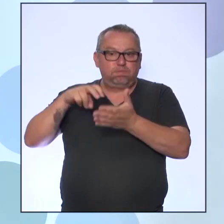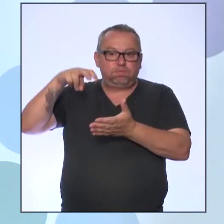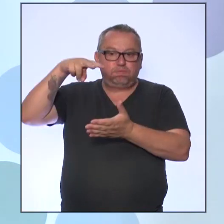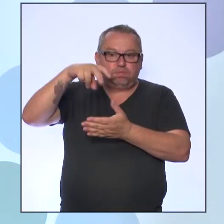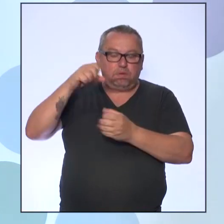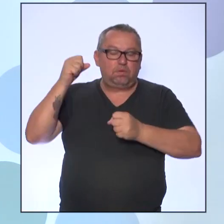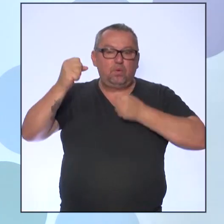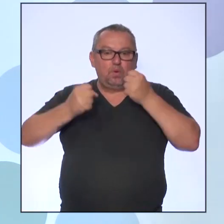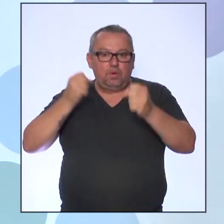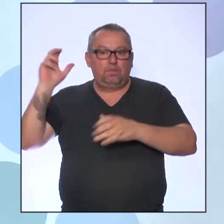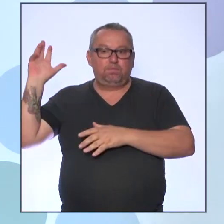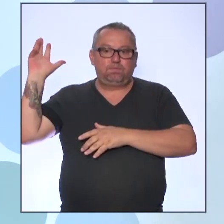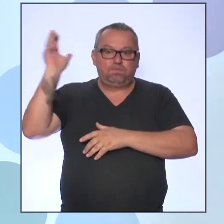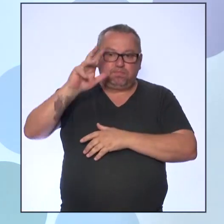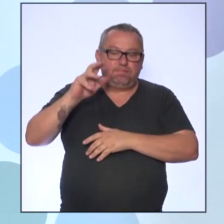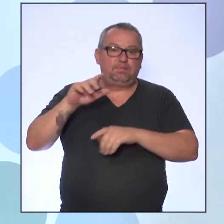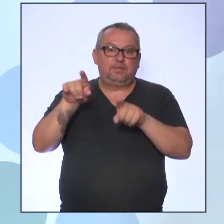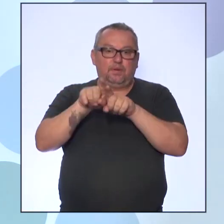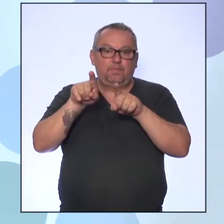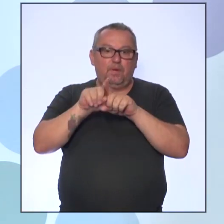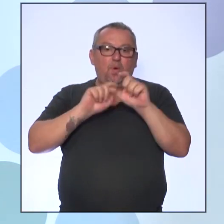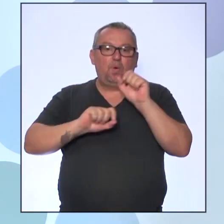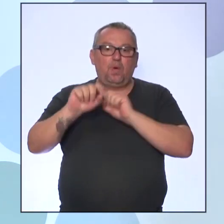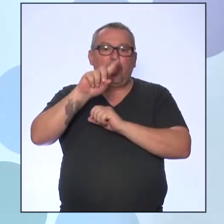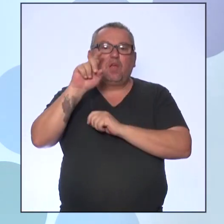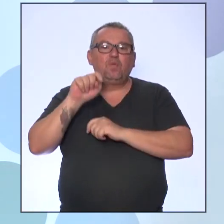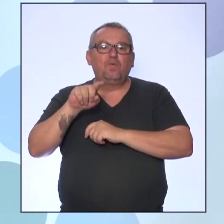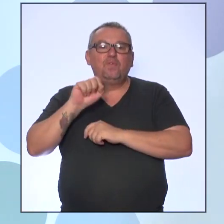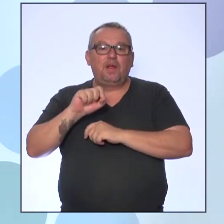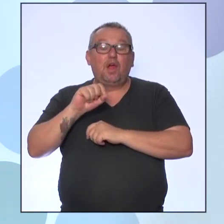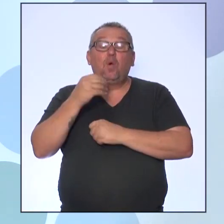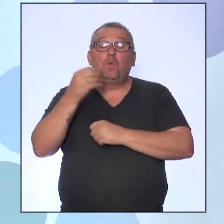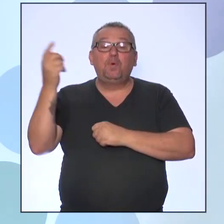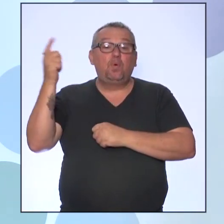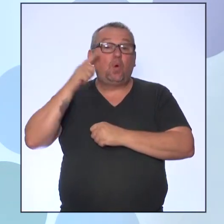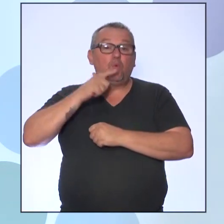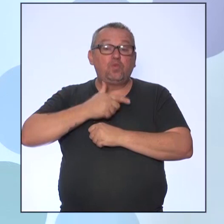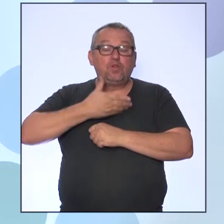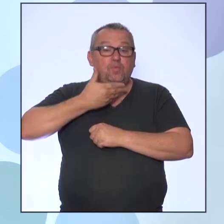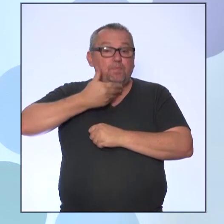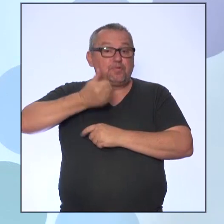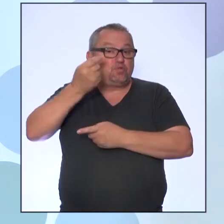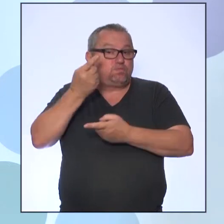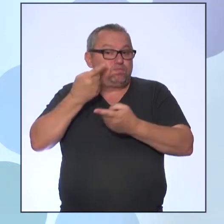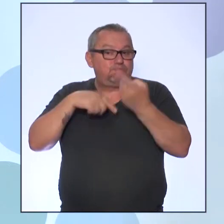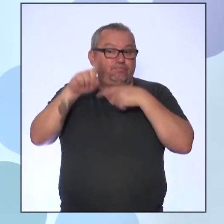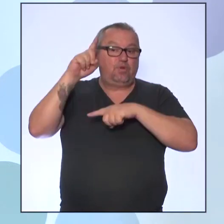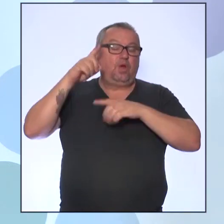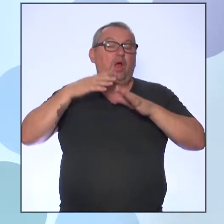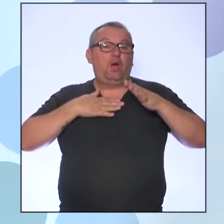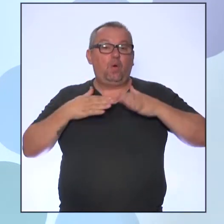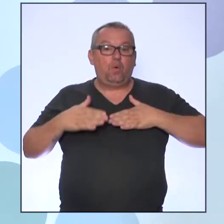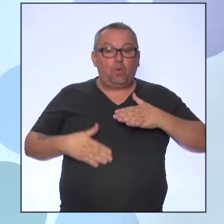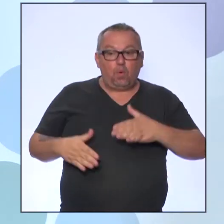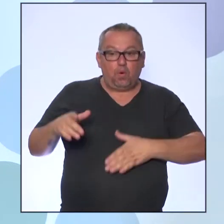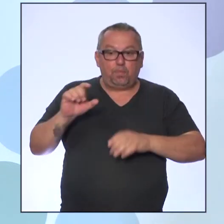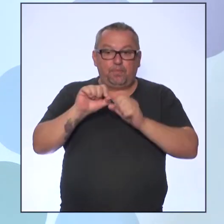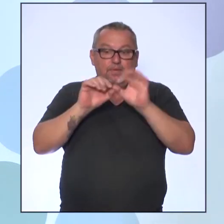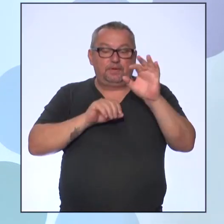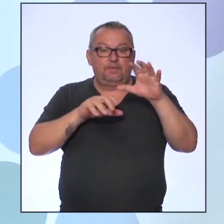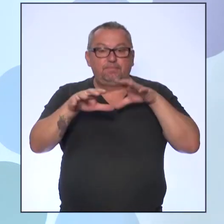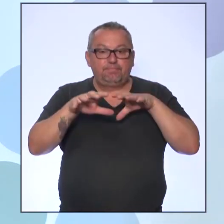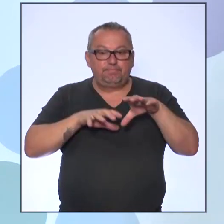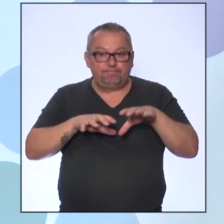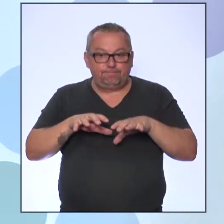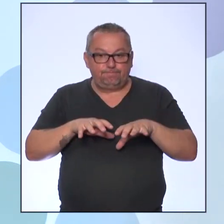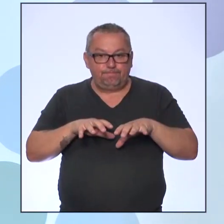correr, arremessar e lançar. A grande questão é como que eu melhoro, né, a organização do meu corpo realizando esses movimentos.